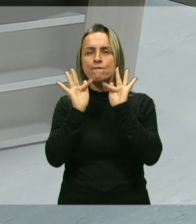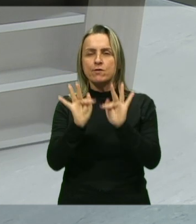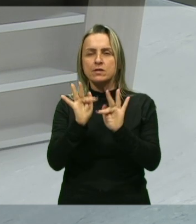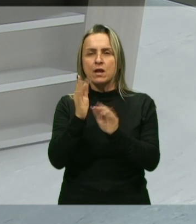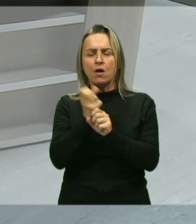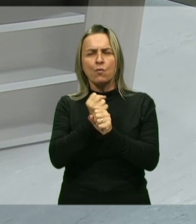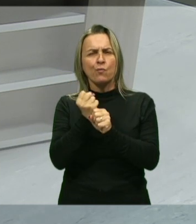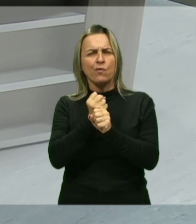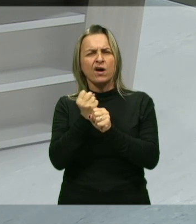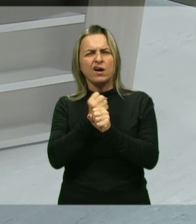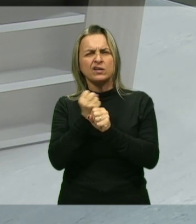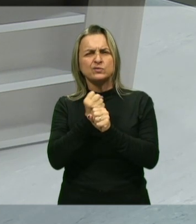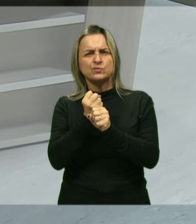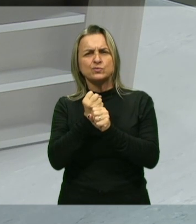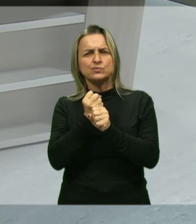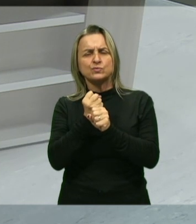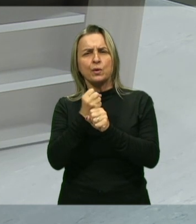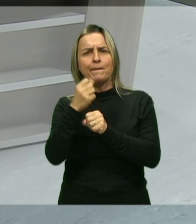de